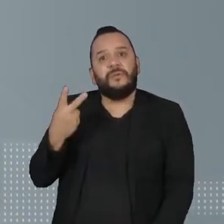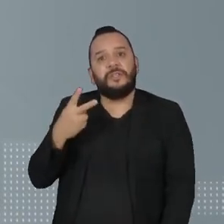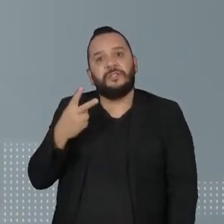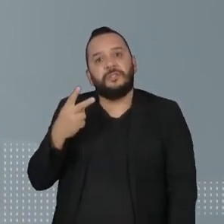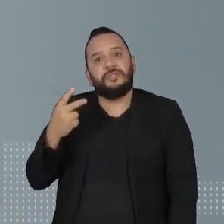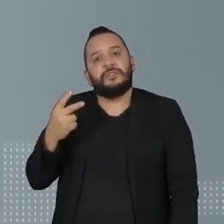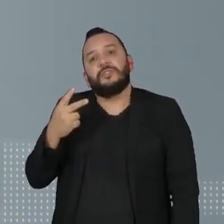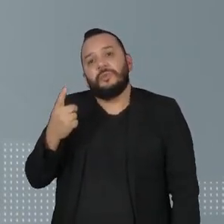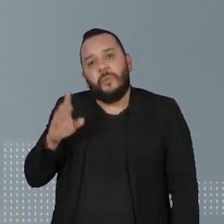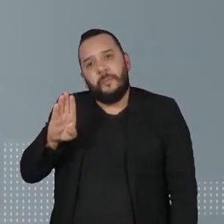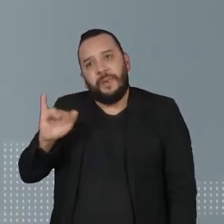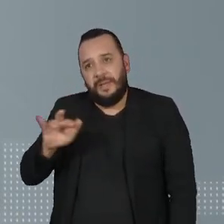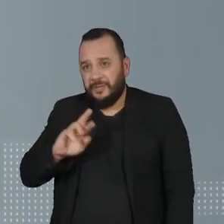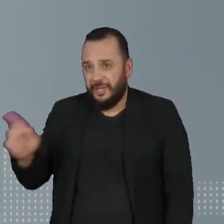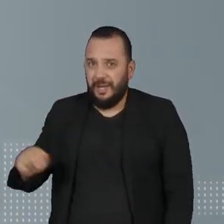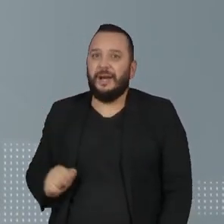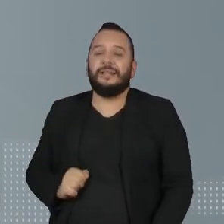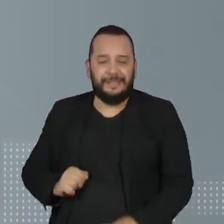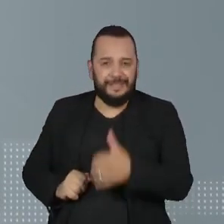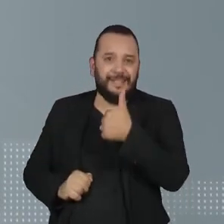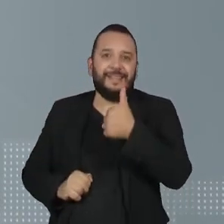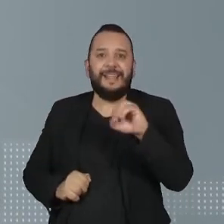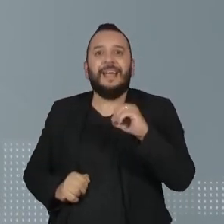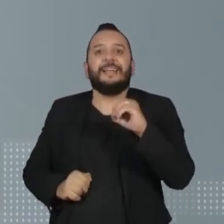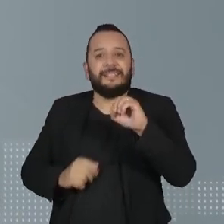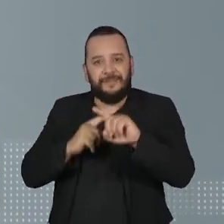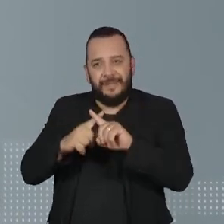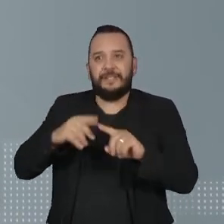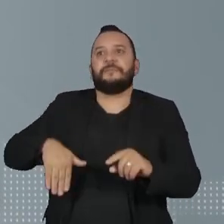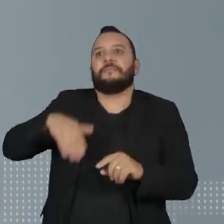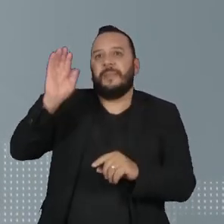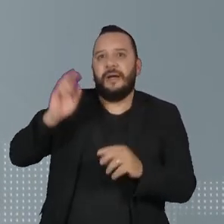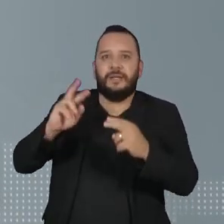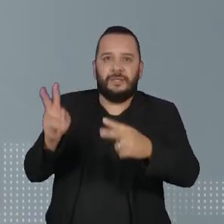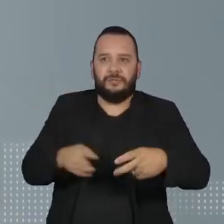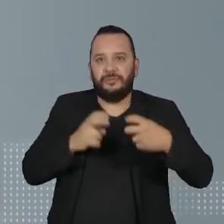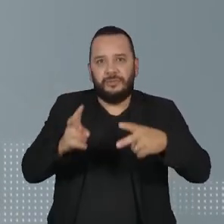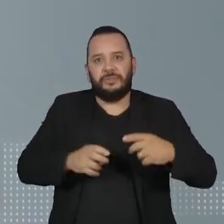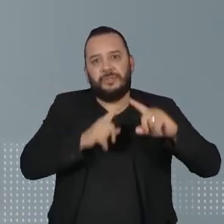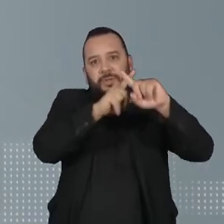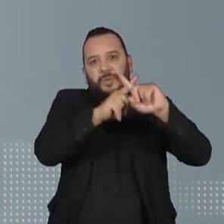reais. Mais de 10 vezes o valor arrecadado pelas loterias oficiais.